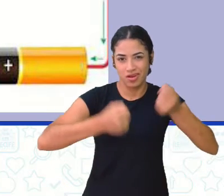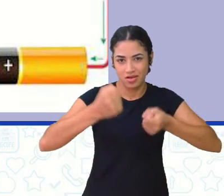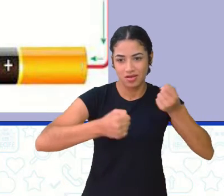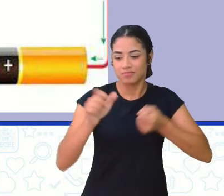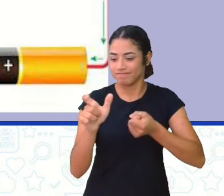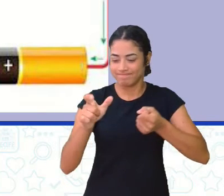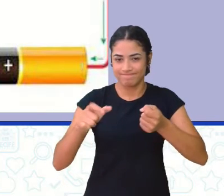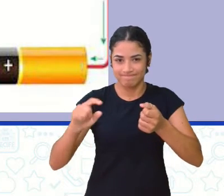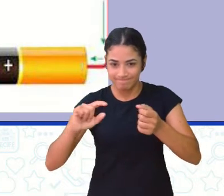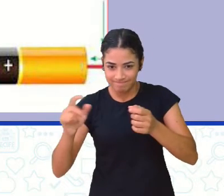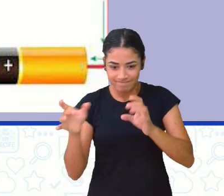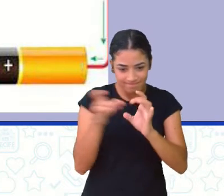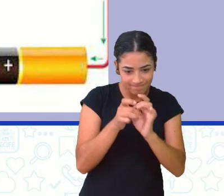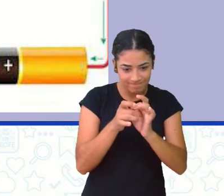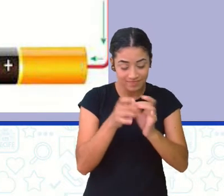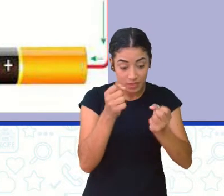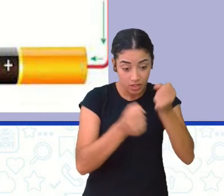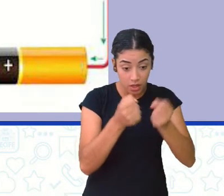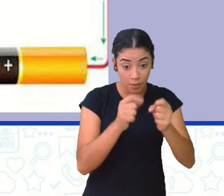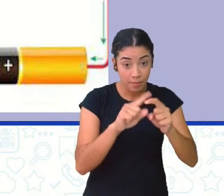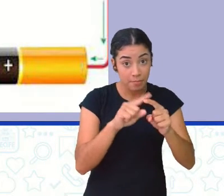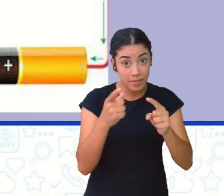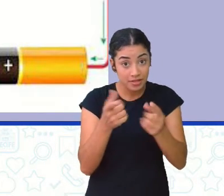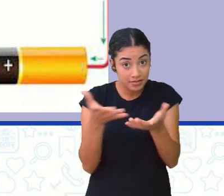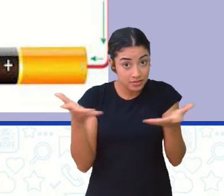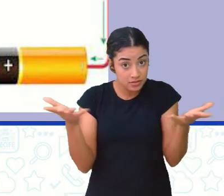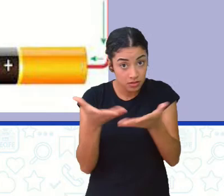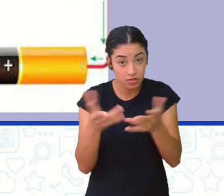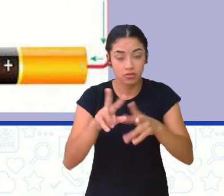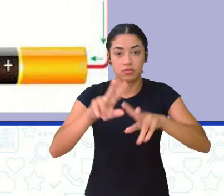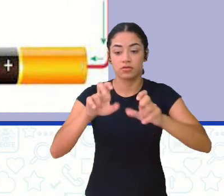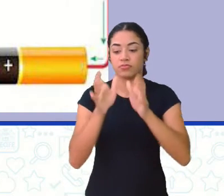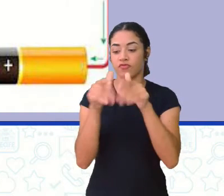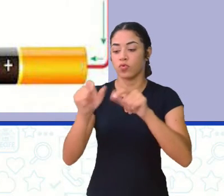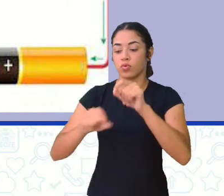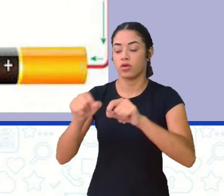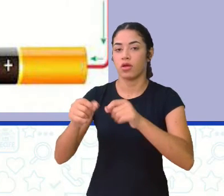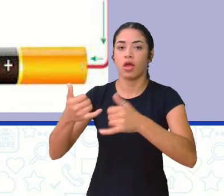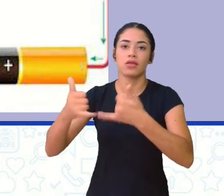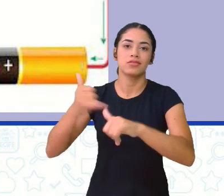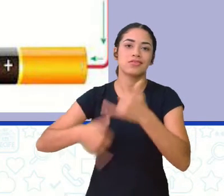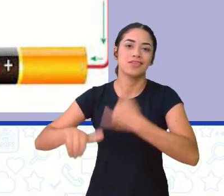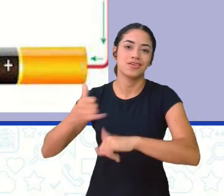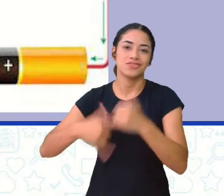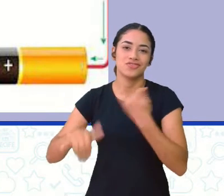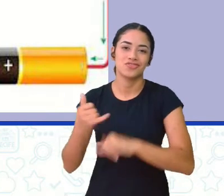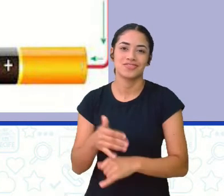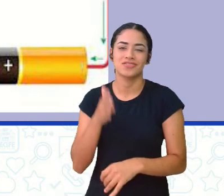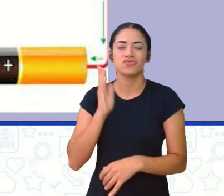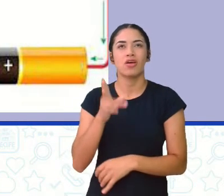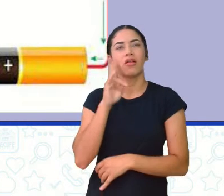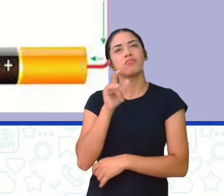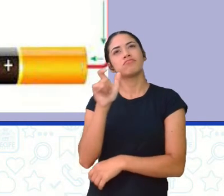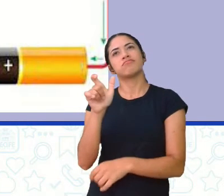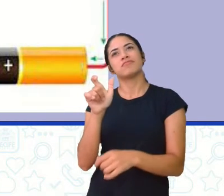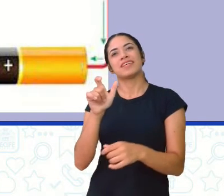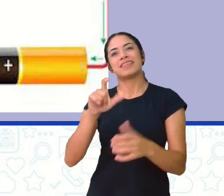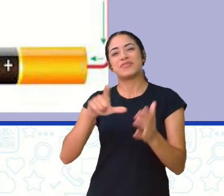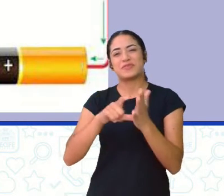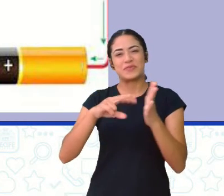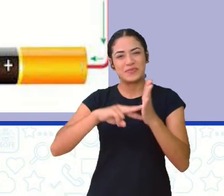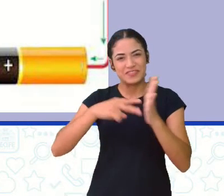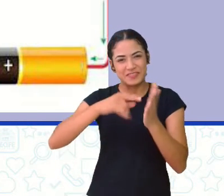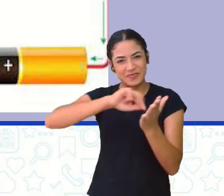esses circuitos, eles são importantes, mas a gente está falando aqui agora de circuito elétrico. Então, a gente já entendeu, lembrou aí o que é o circuito, é um